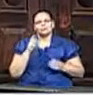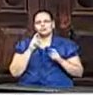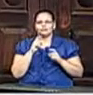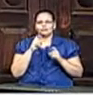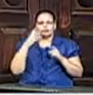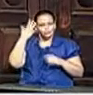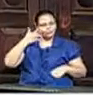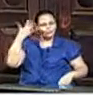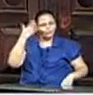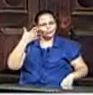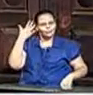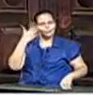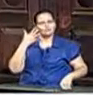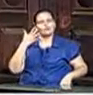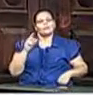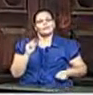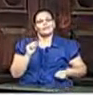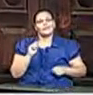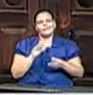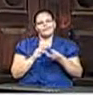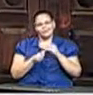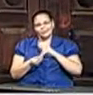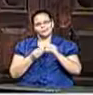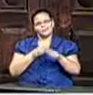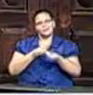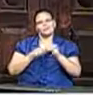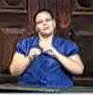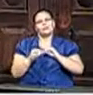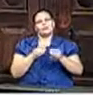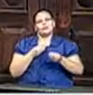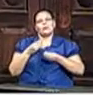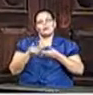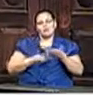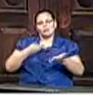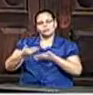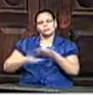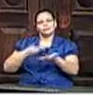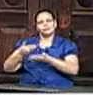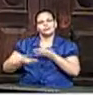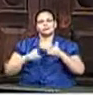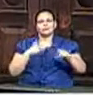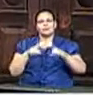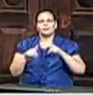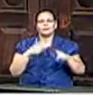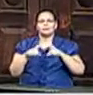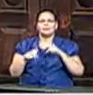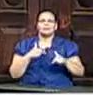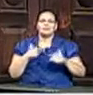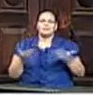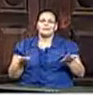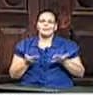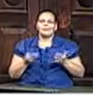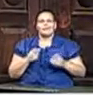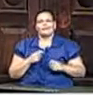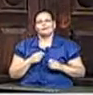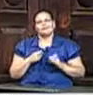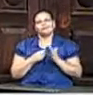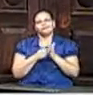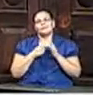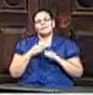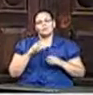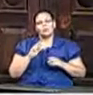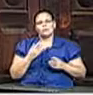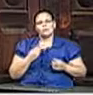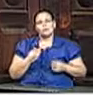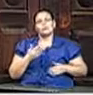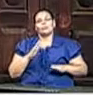discurso da flexibilização das relações de trabalho. E agora com muito mais força. Por